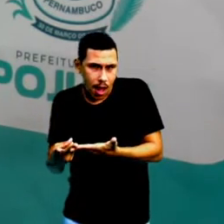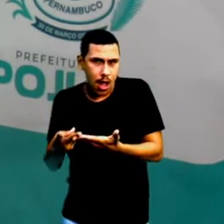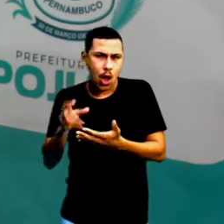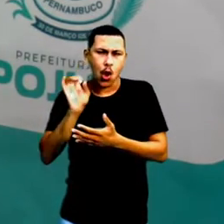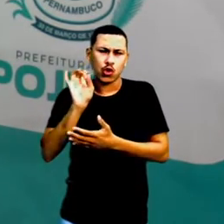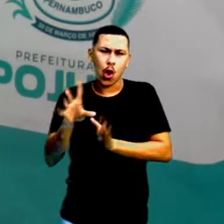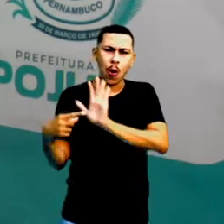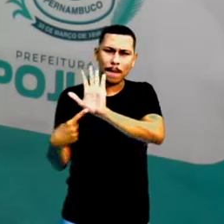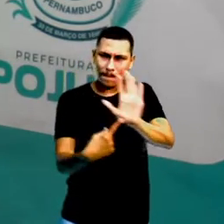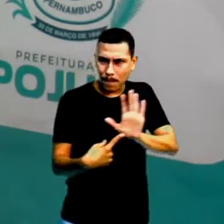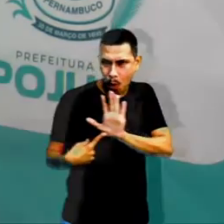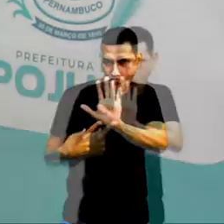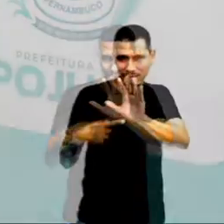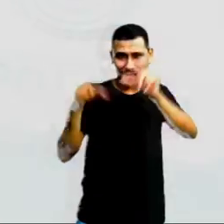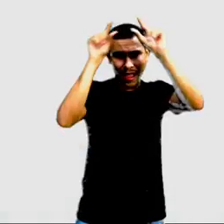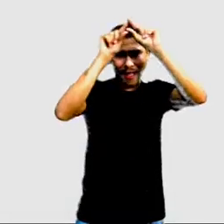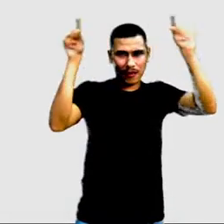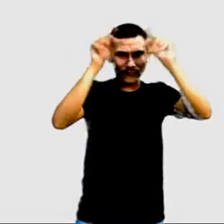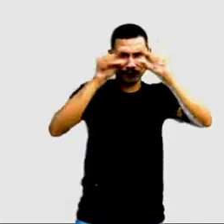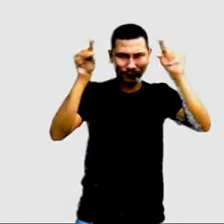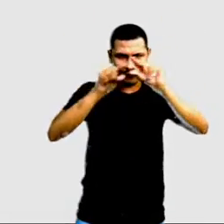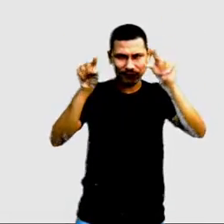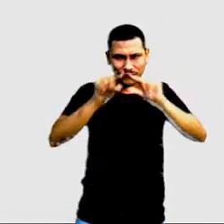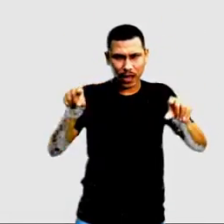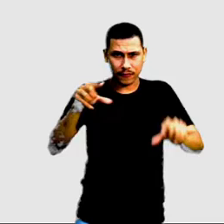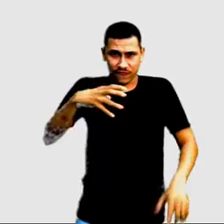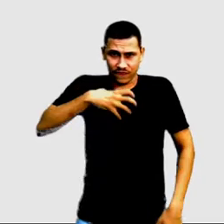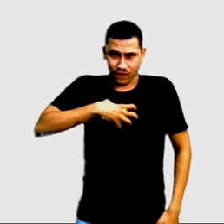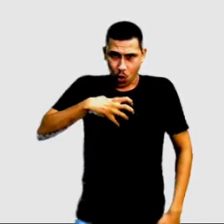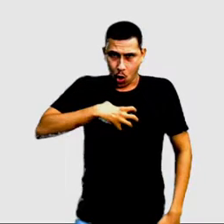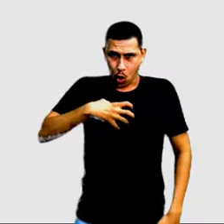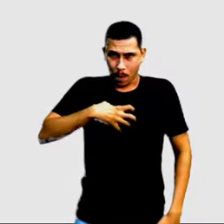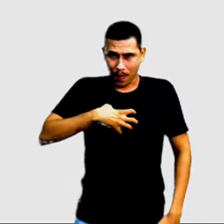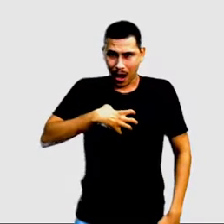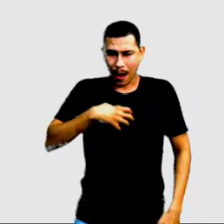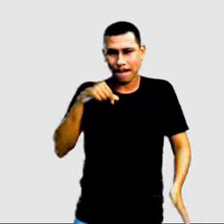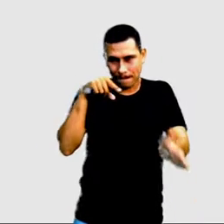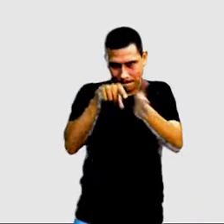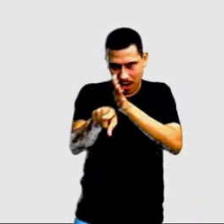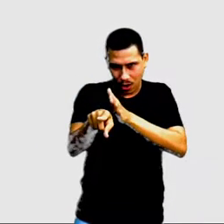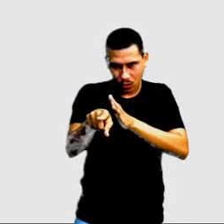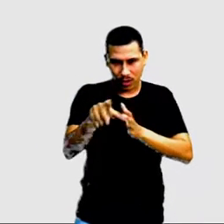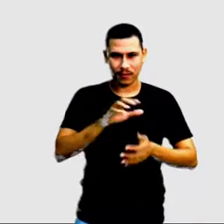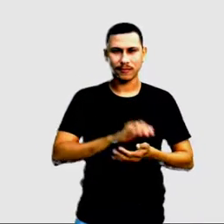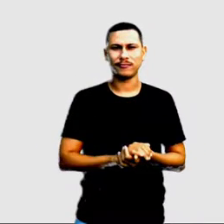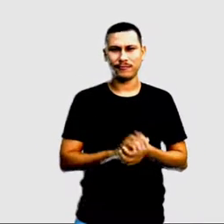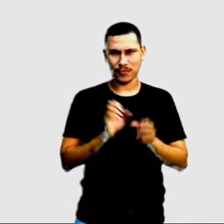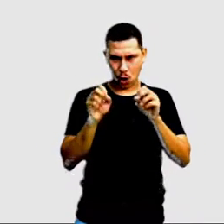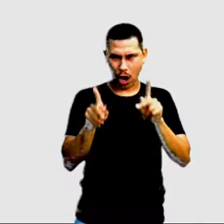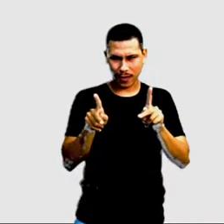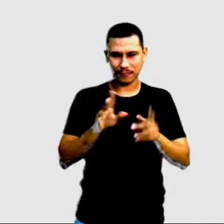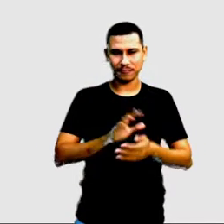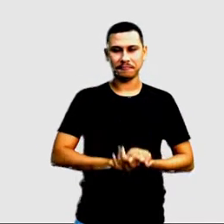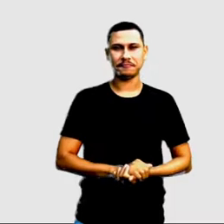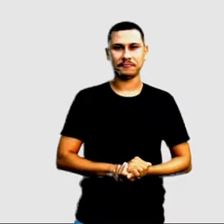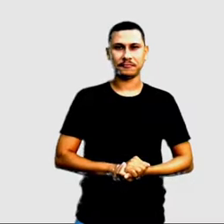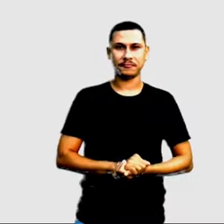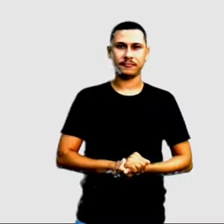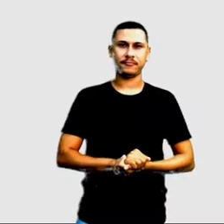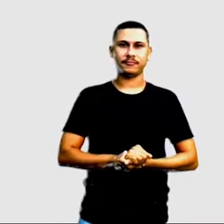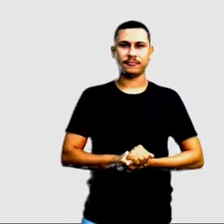indicar que a frase está na forma interrogativa. Tranquilo? Então, bora lá.